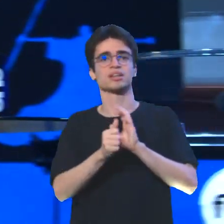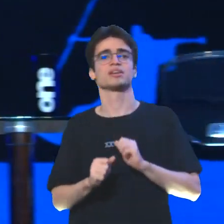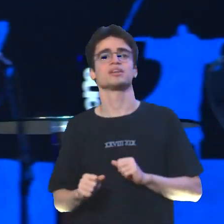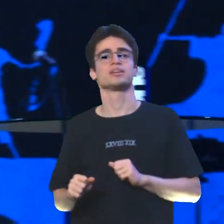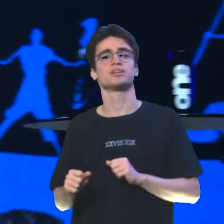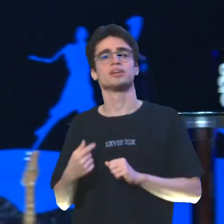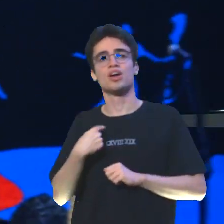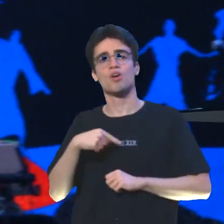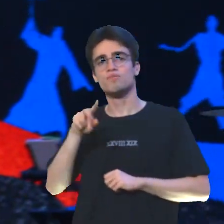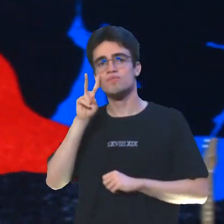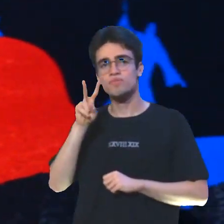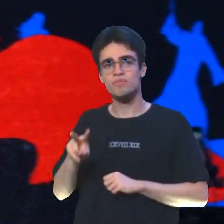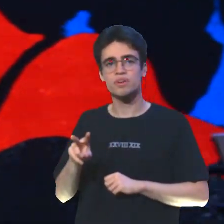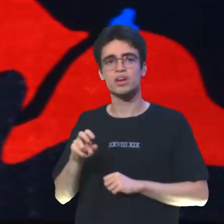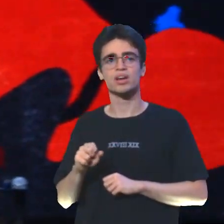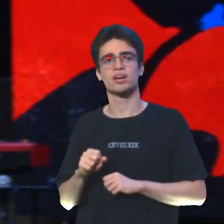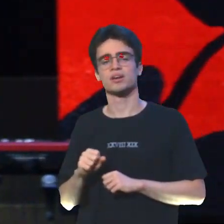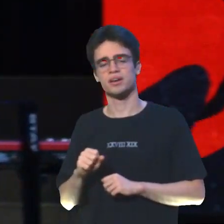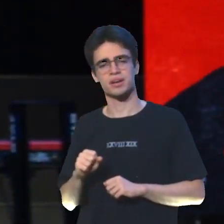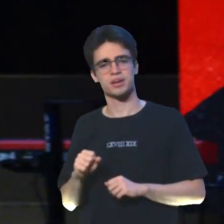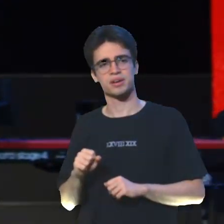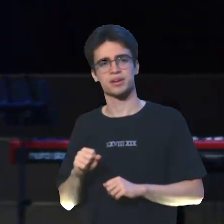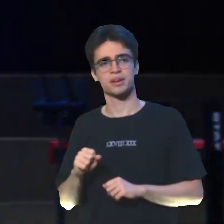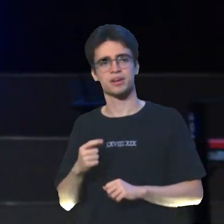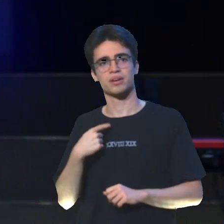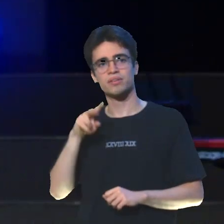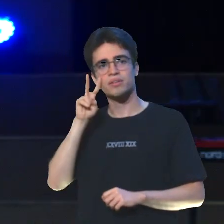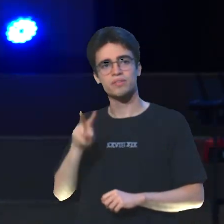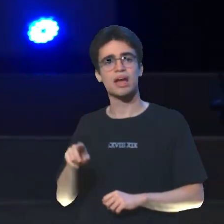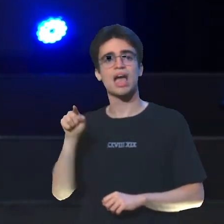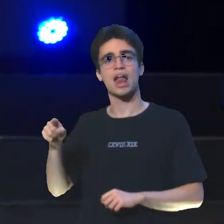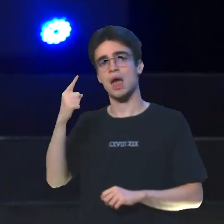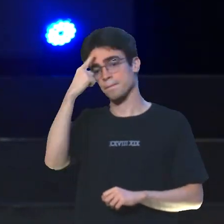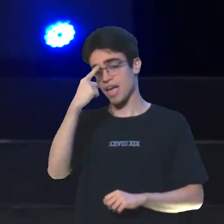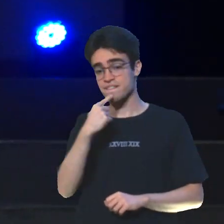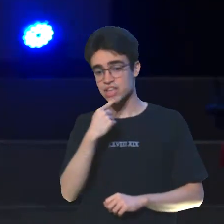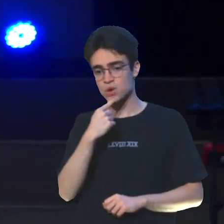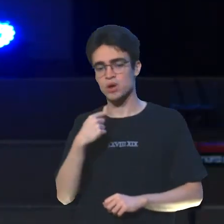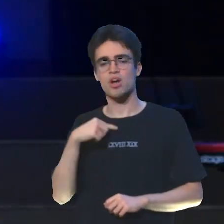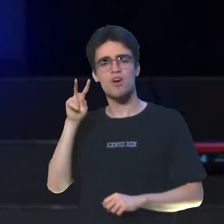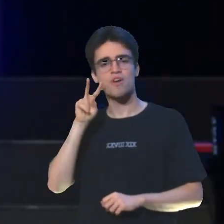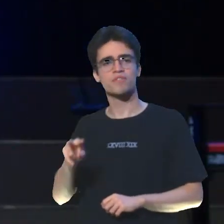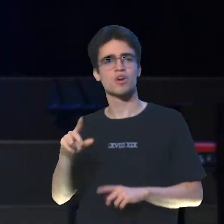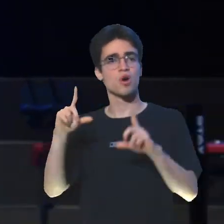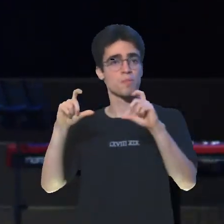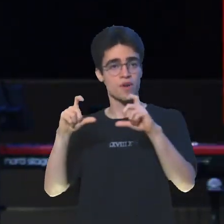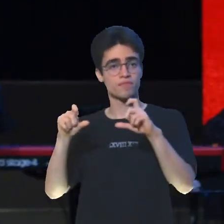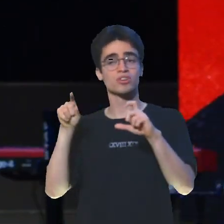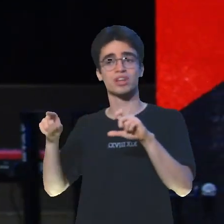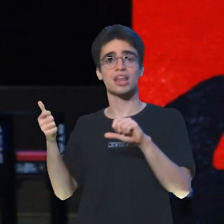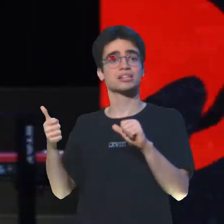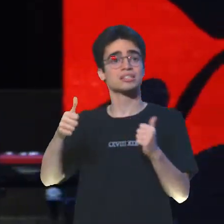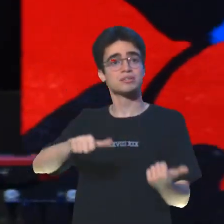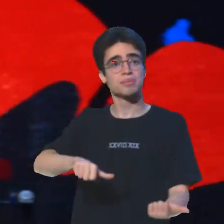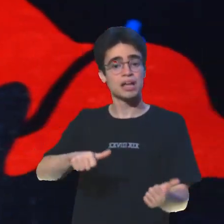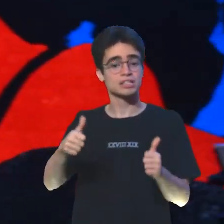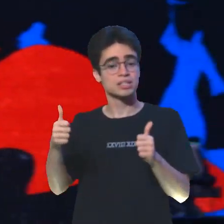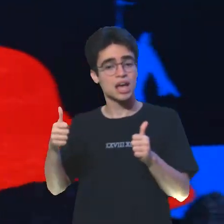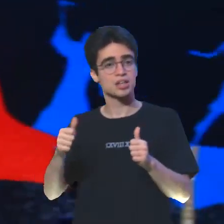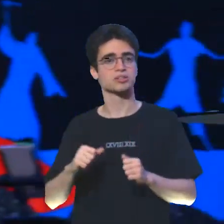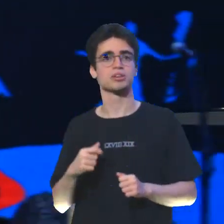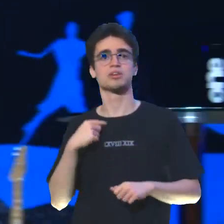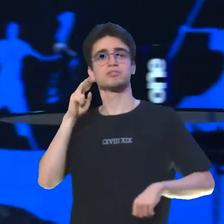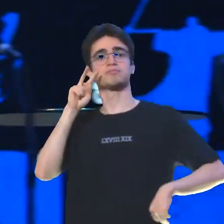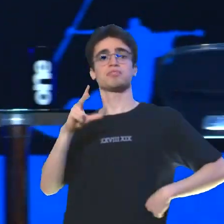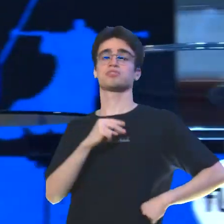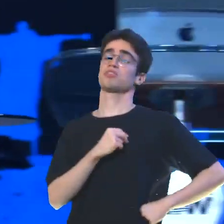e eu fui ver o perfil dela e eu vi uma foto dela se batizando. E eu